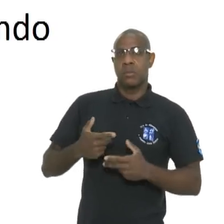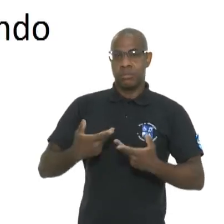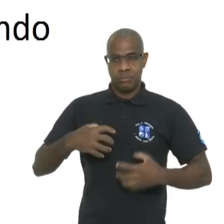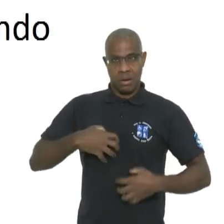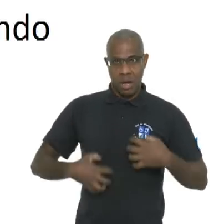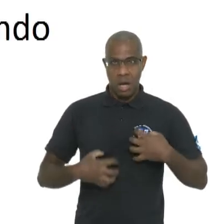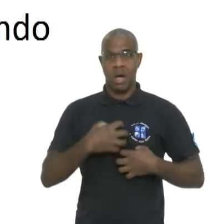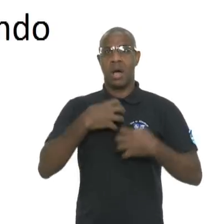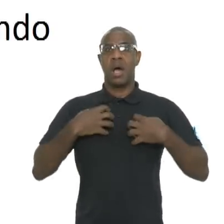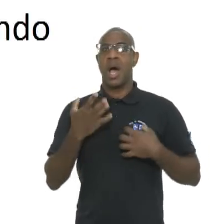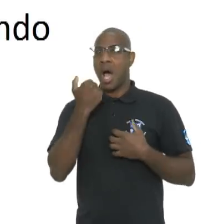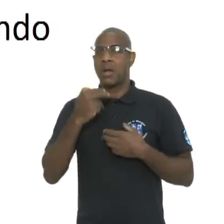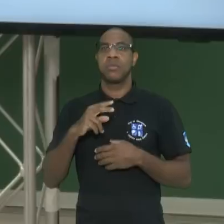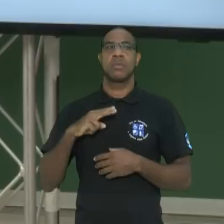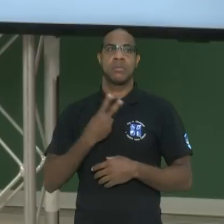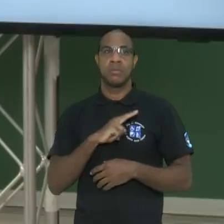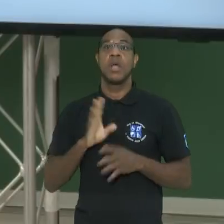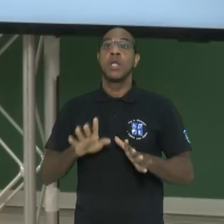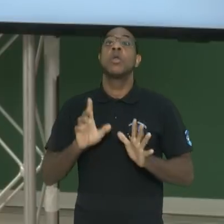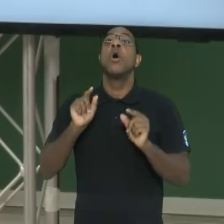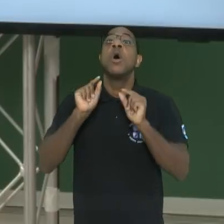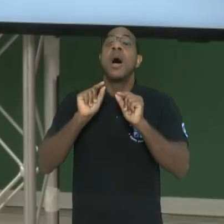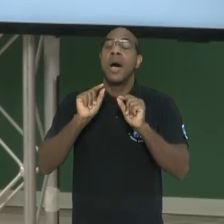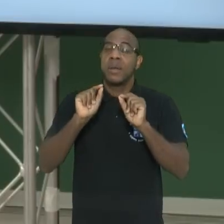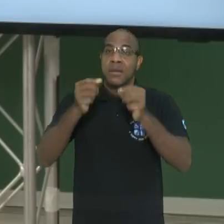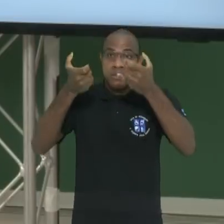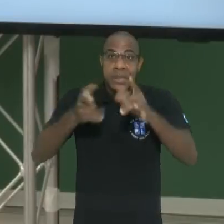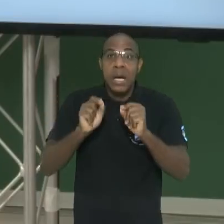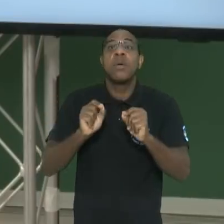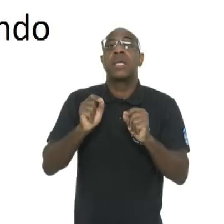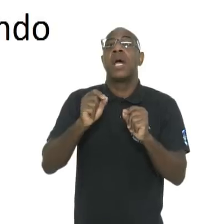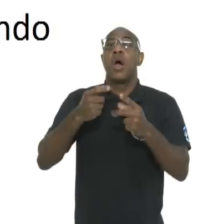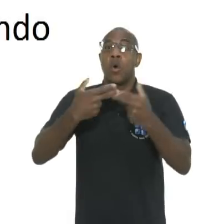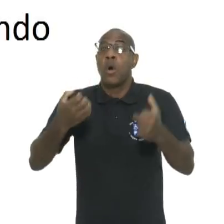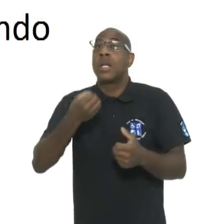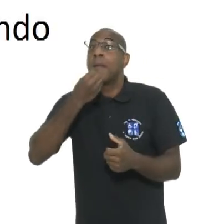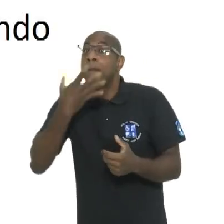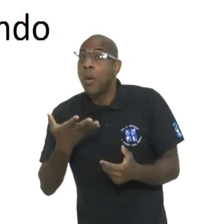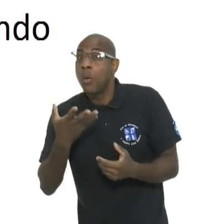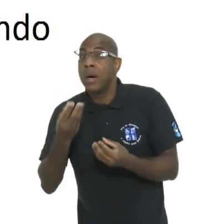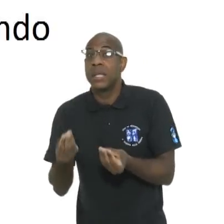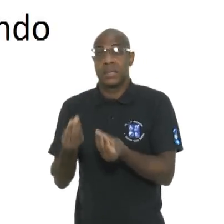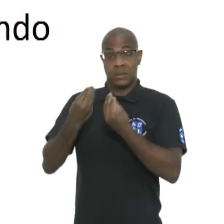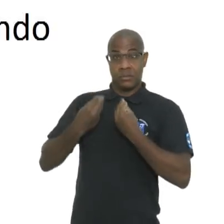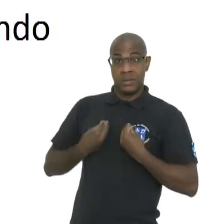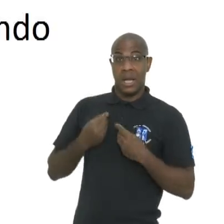hálito? Sobre os benefícios, pessoal, anotem lá.